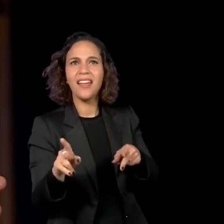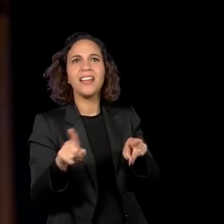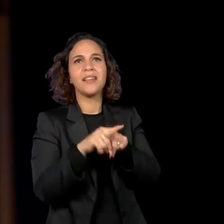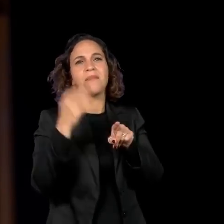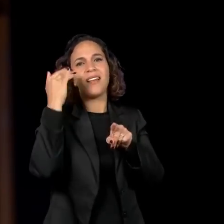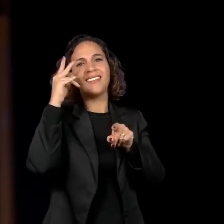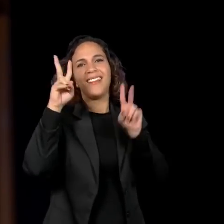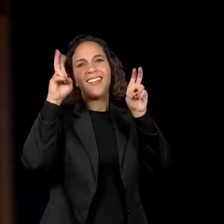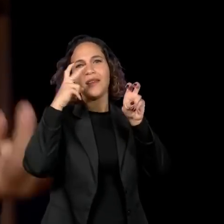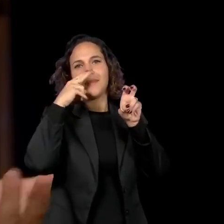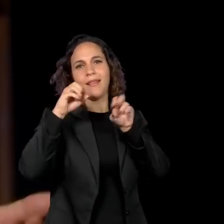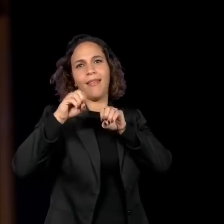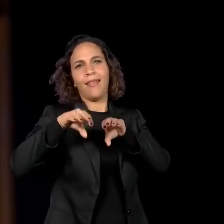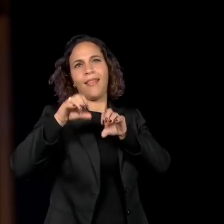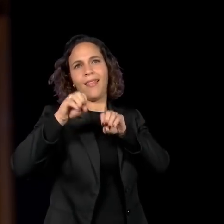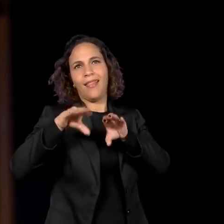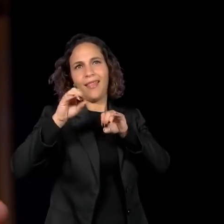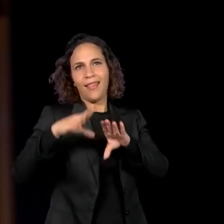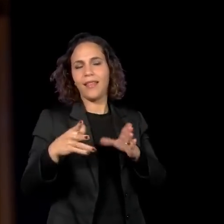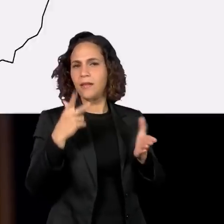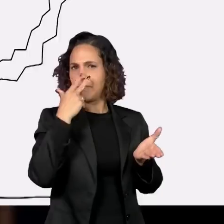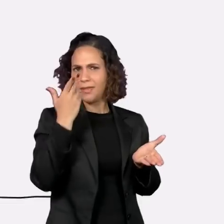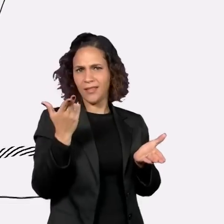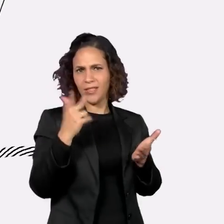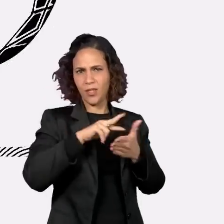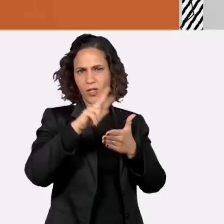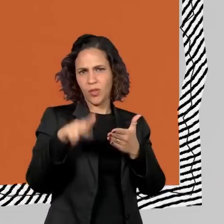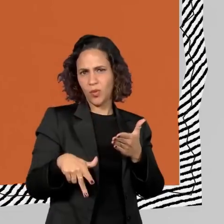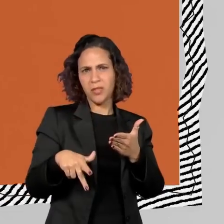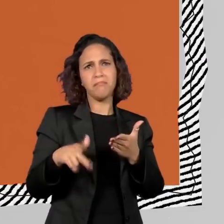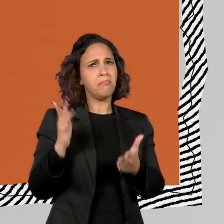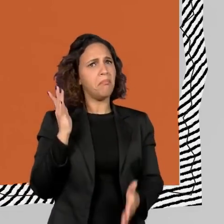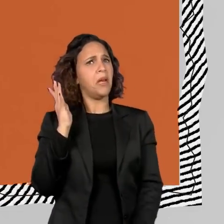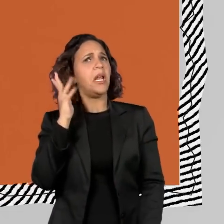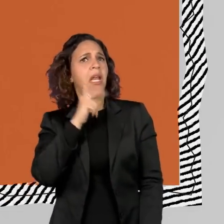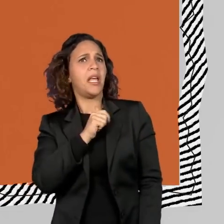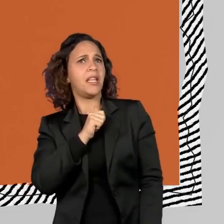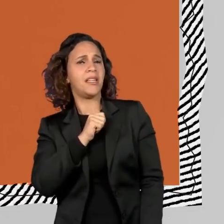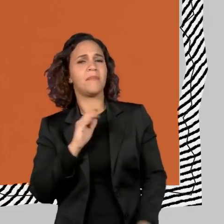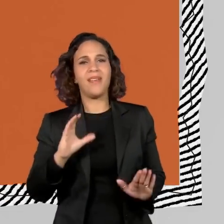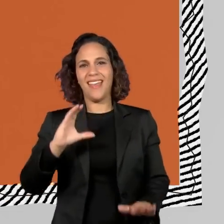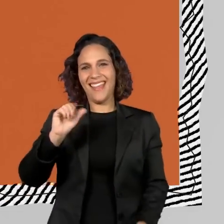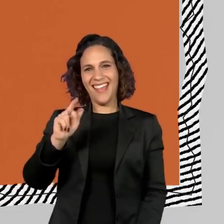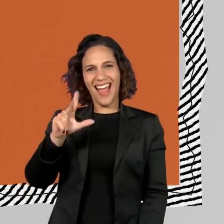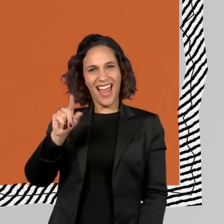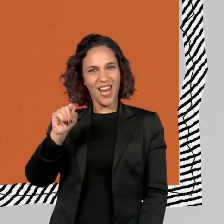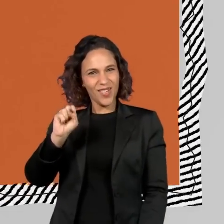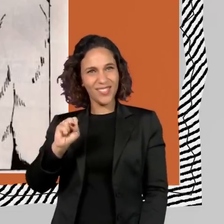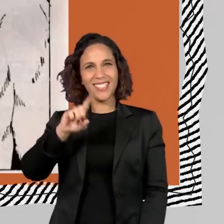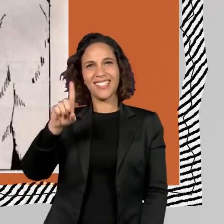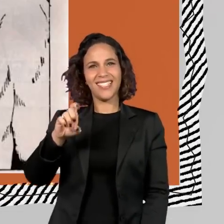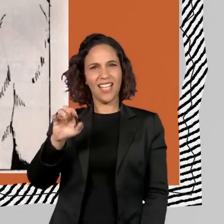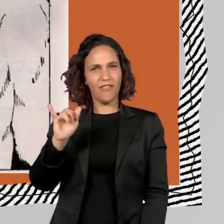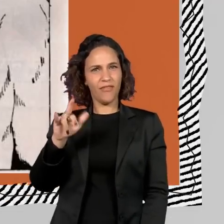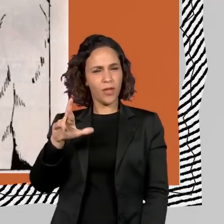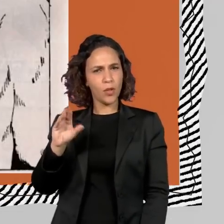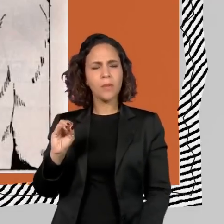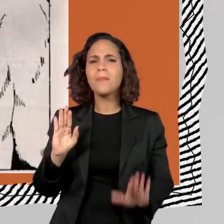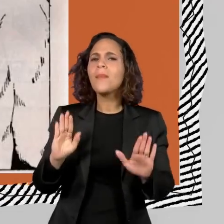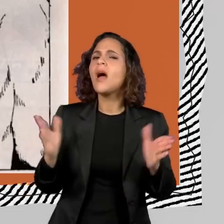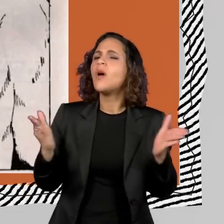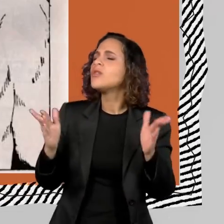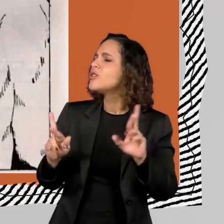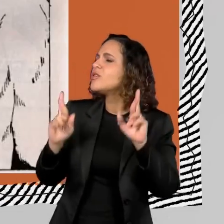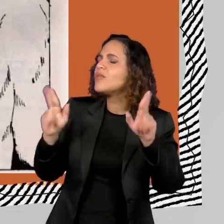chamava aqui, né? Carlos Zéfiro, coisas lindas, inclusive. Mas qual é a diferença